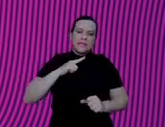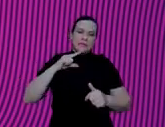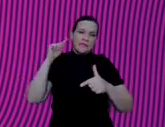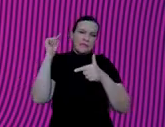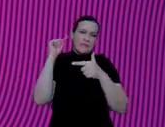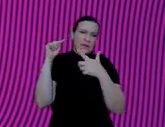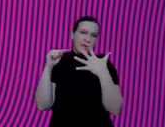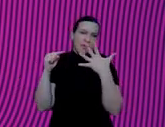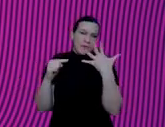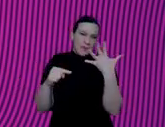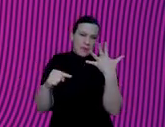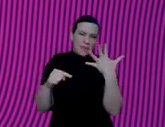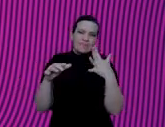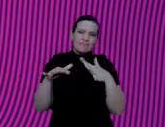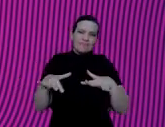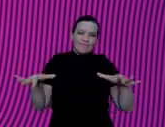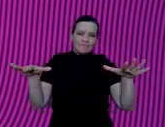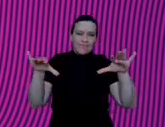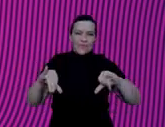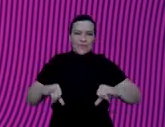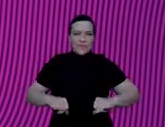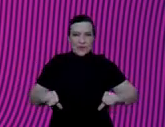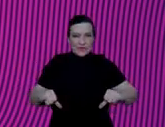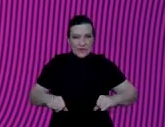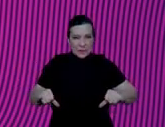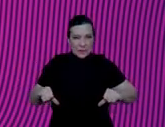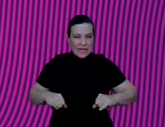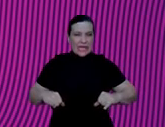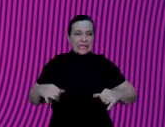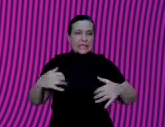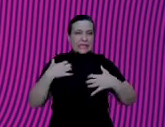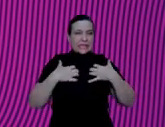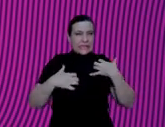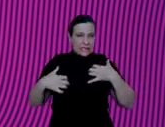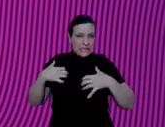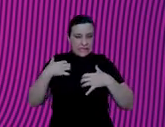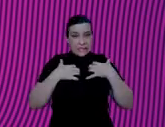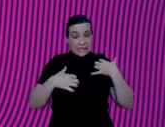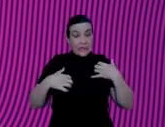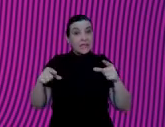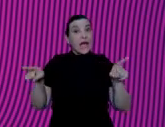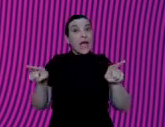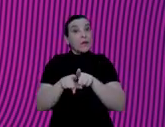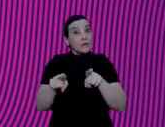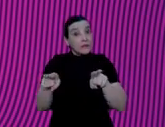sofrimento mental, para além das questões da neurobiologia, e que nós